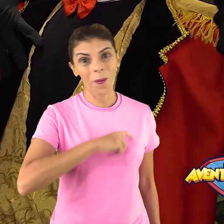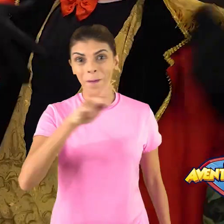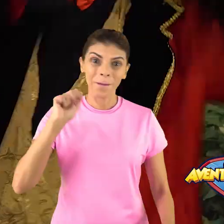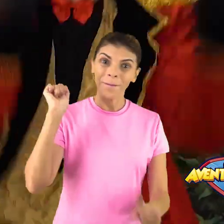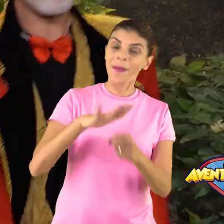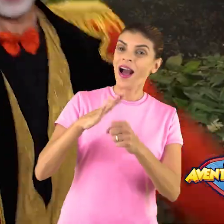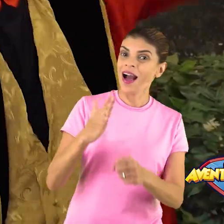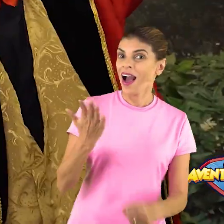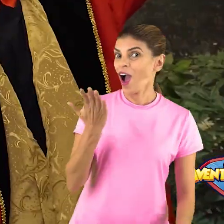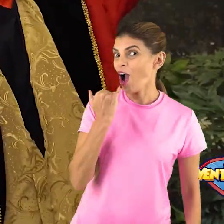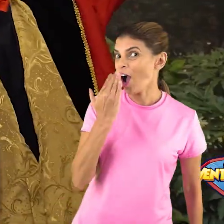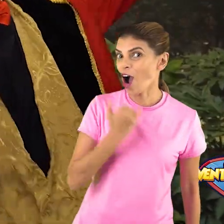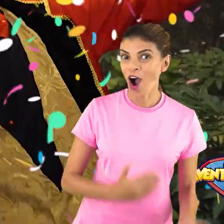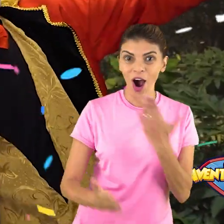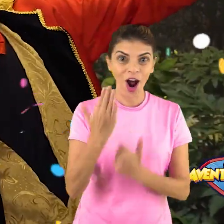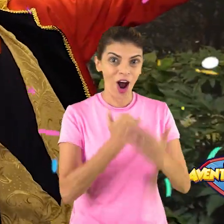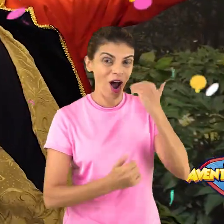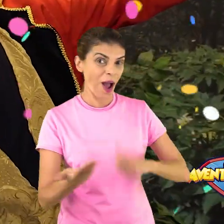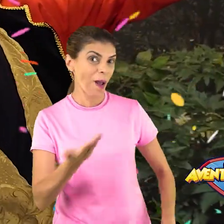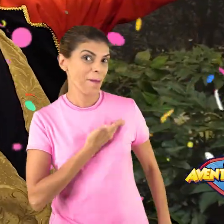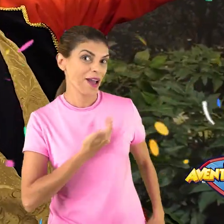Comilão e Amigão!